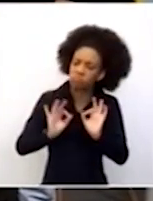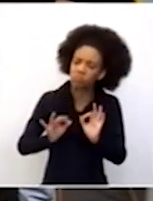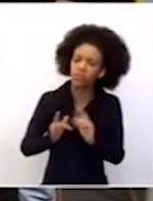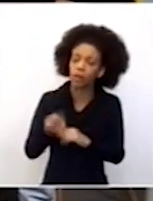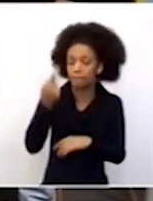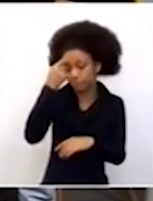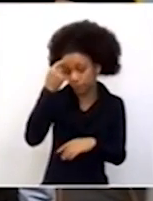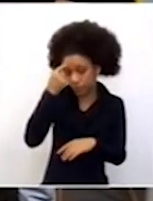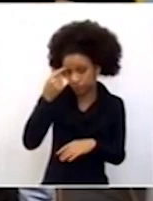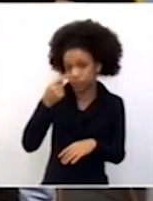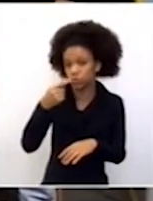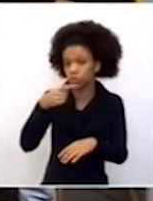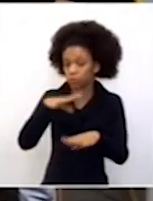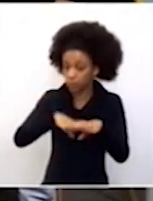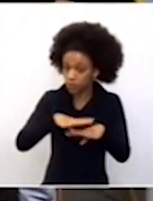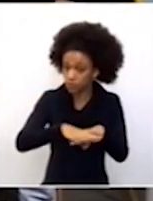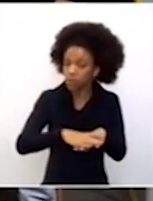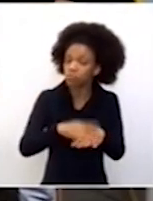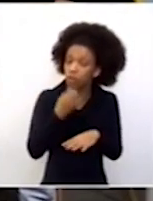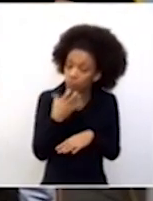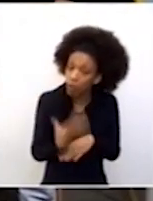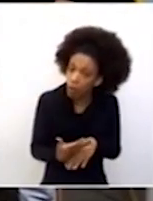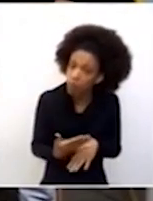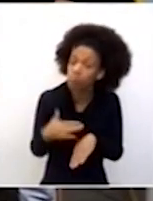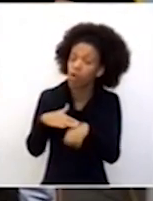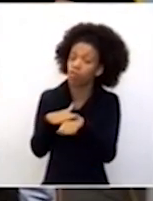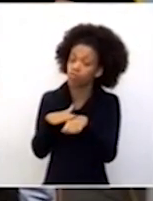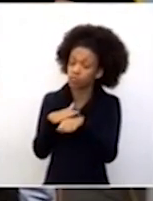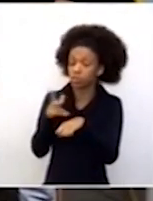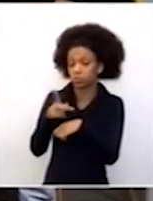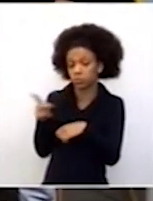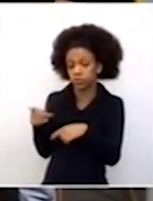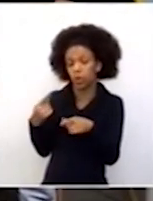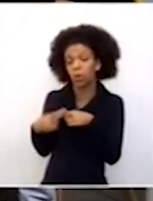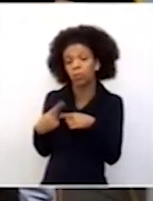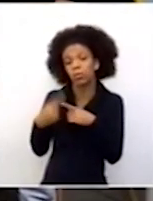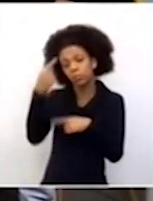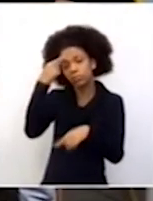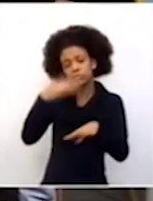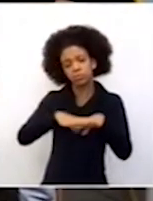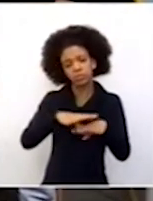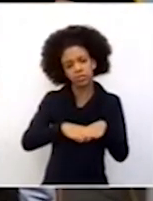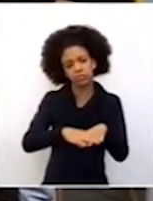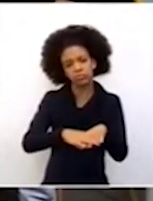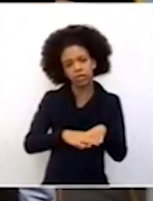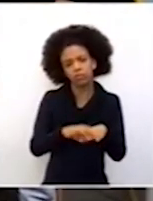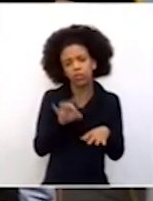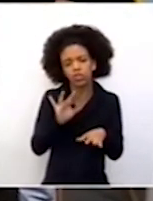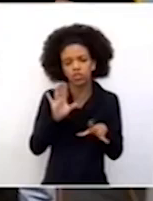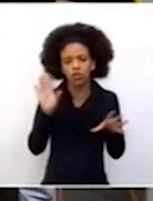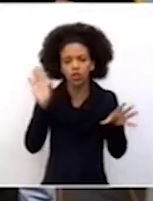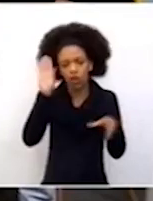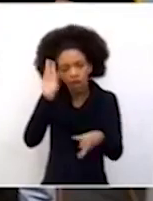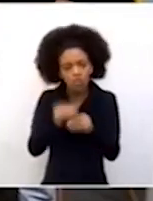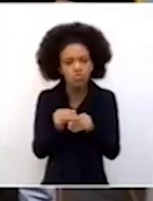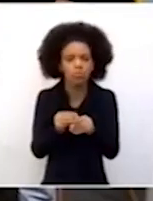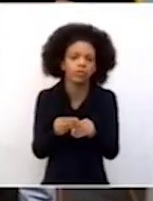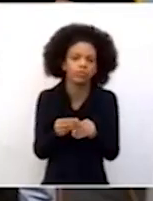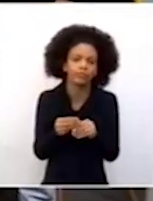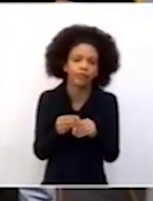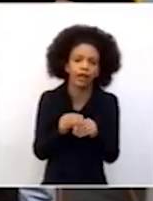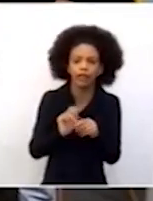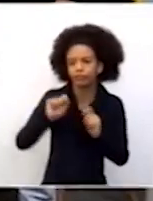também é bom, assim, conversar com os professores, que o pensamento matemático também não só resume a questão da parte simbólica,